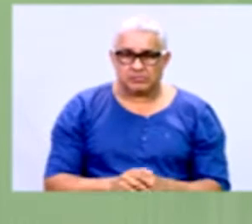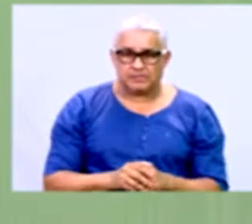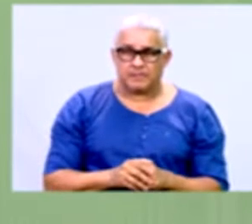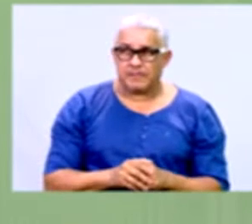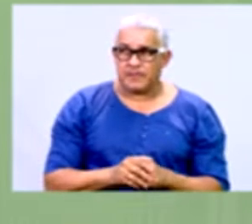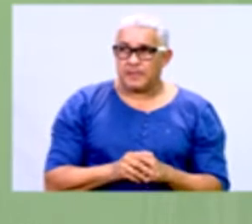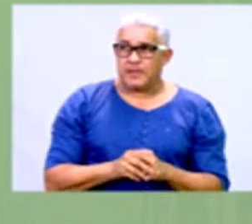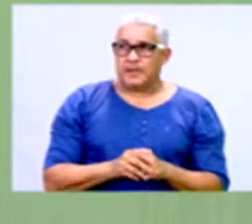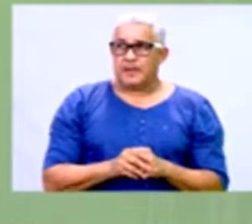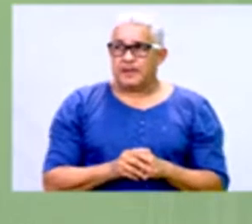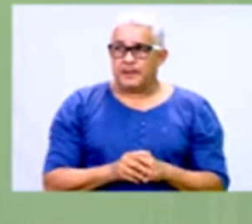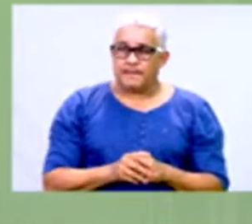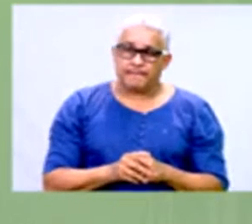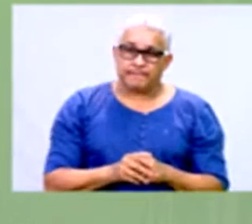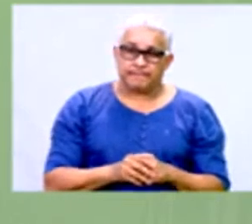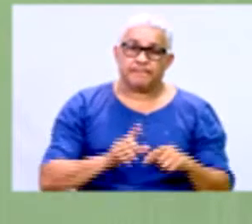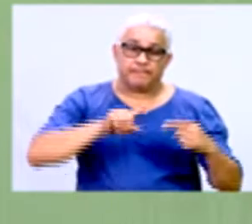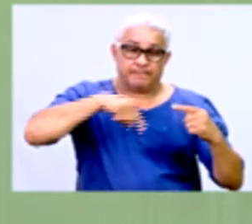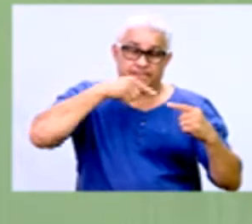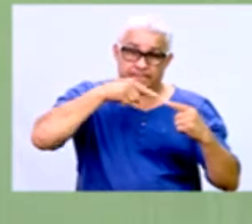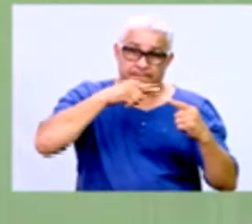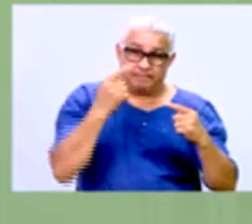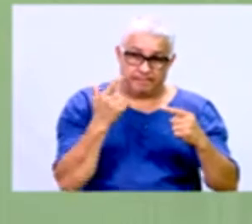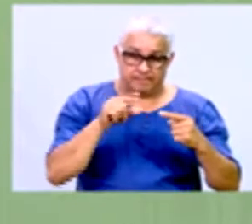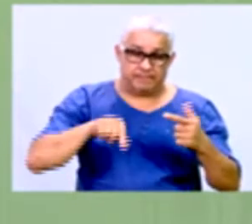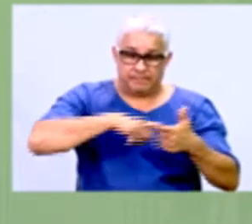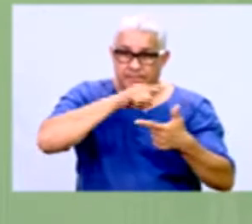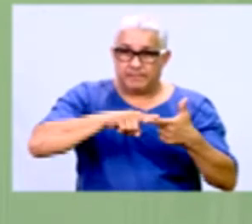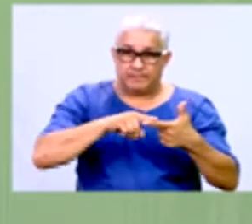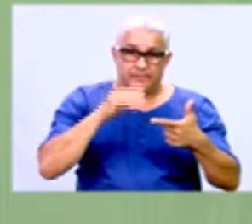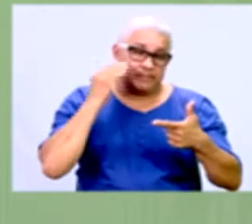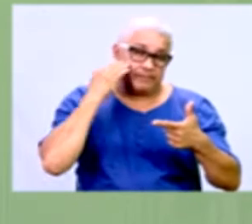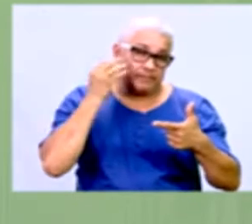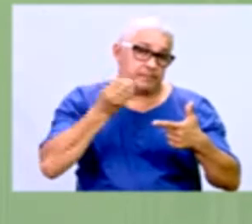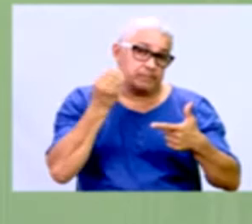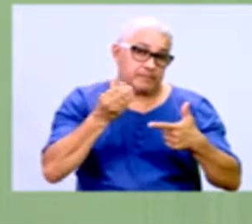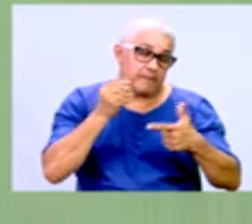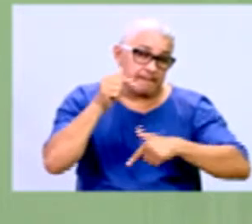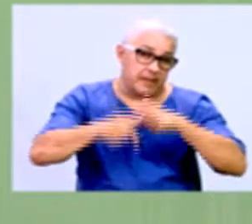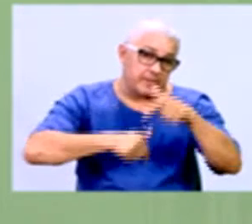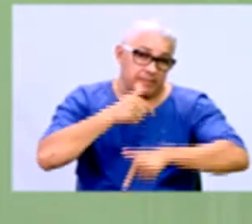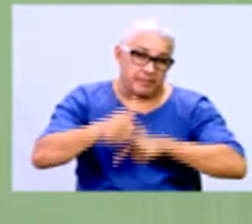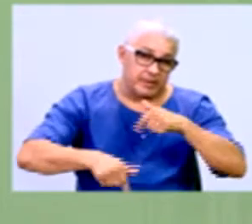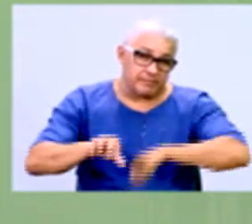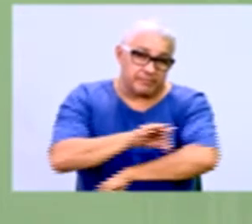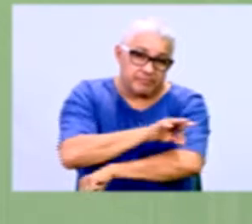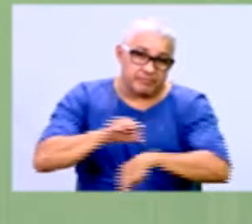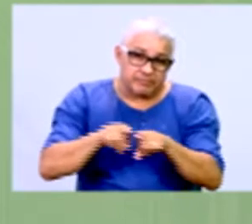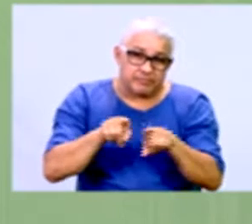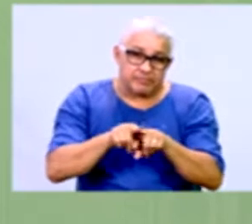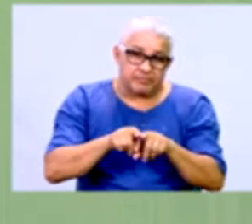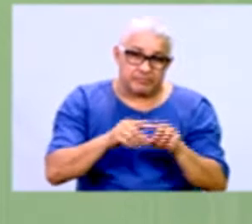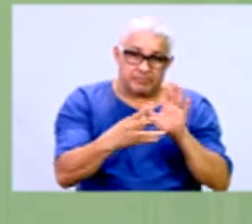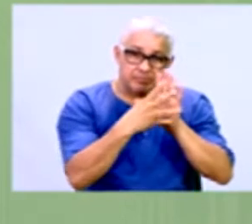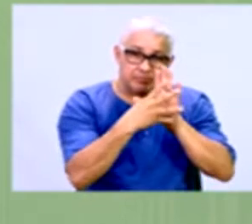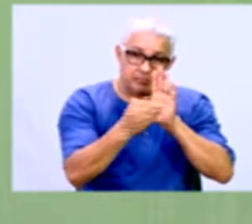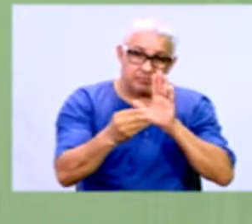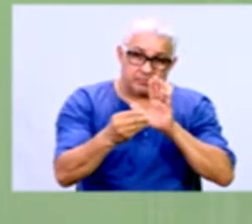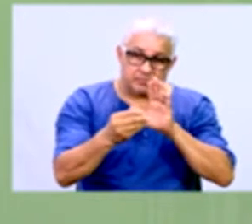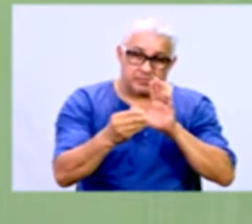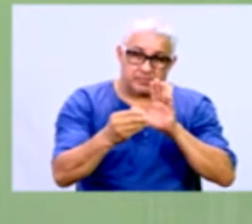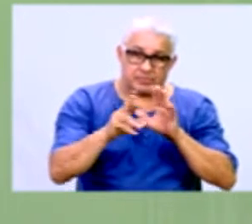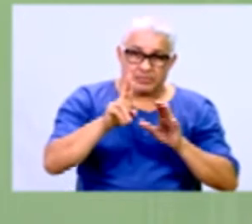RESTful, né? Então, um outro objetivo é compreender como funcionam a arquitetura e o modelo de transferência